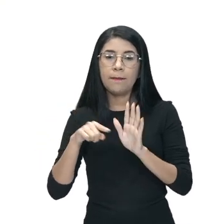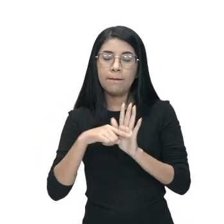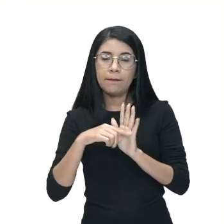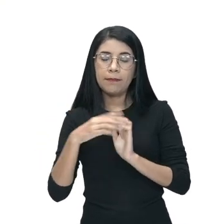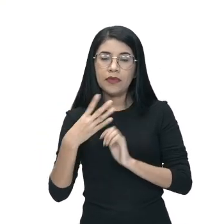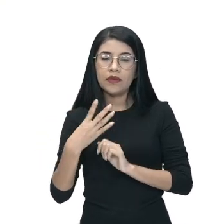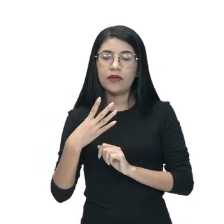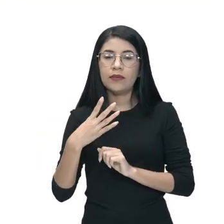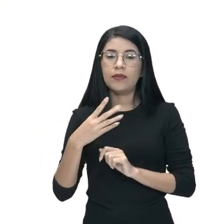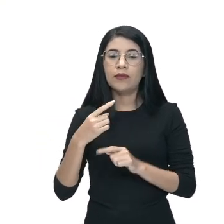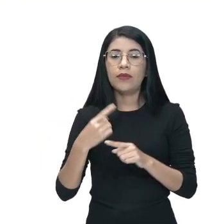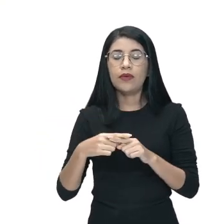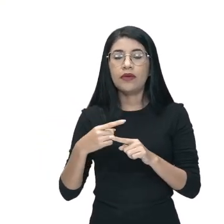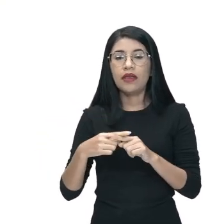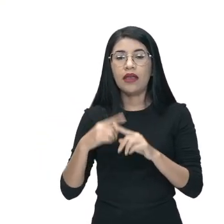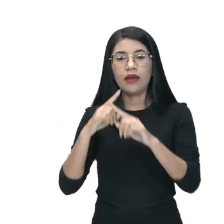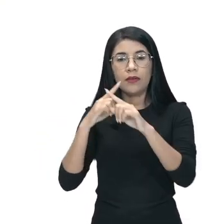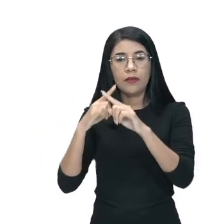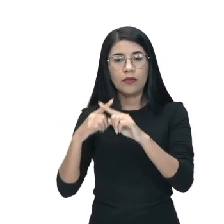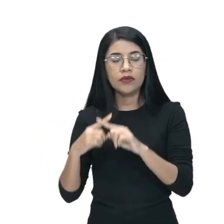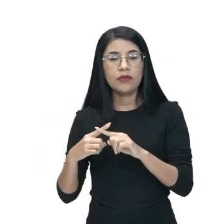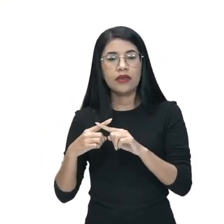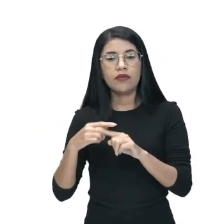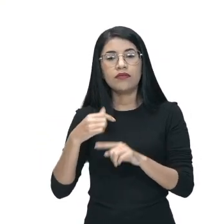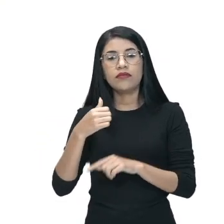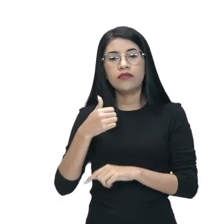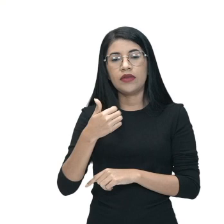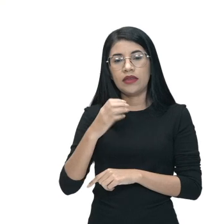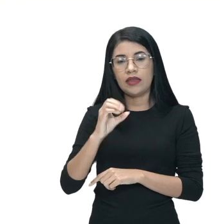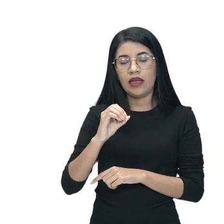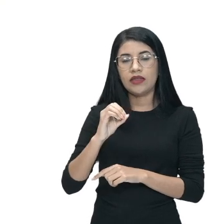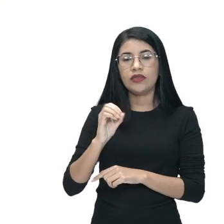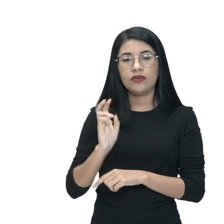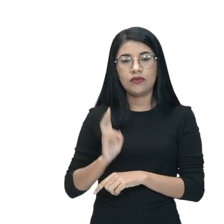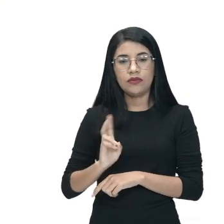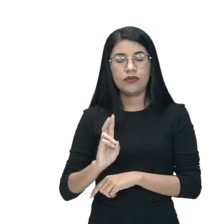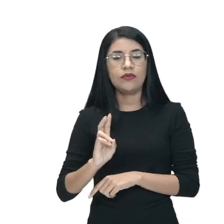potência de potência, eu conservo a base e multiplico os expoentes.